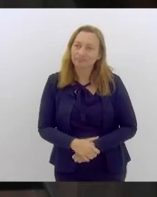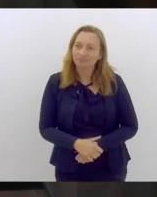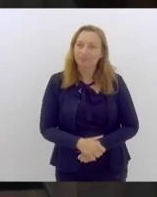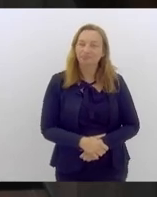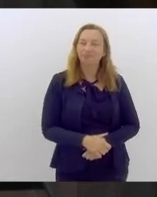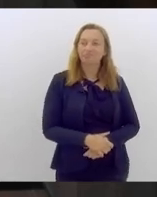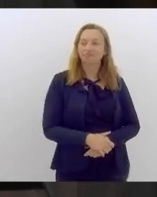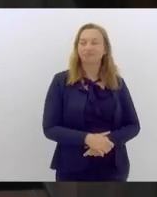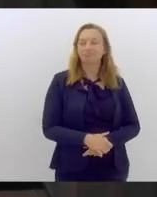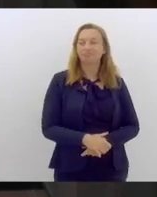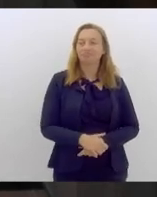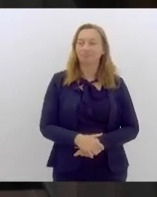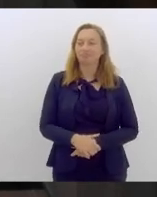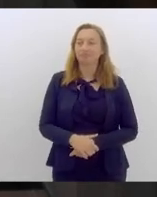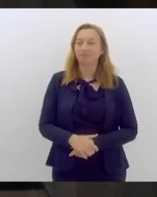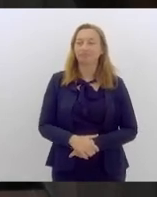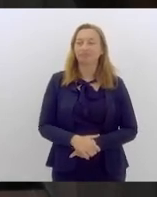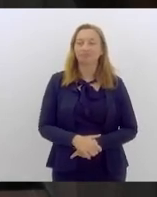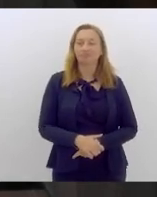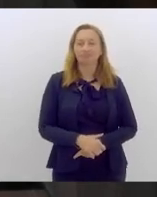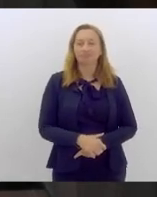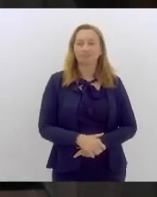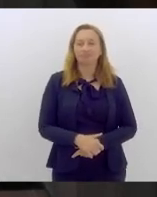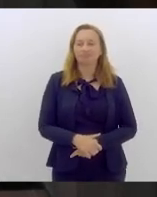remota. Queria